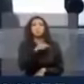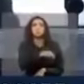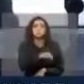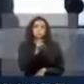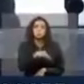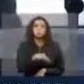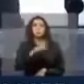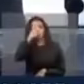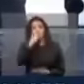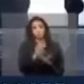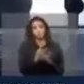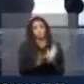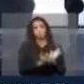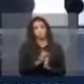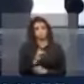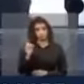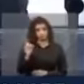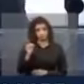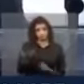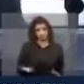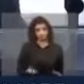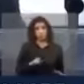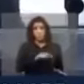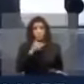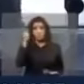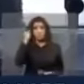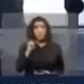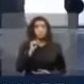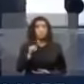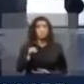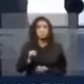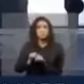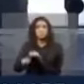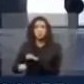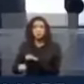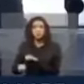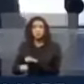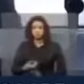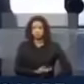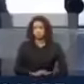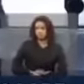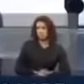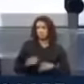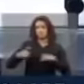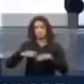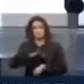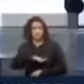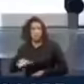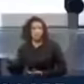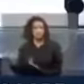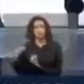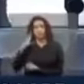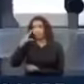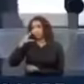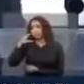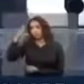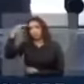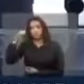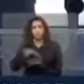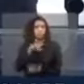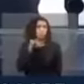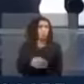cristã. E o ato de tirar a vida de outrem, seja de um embrião, feto, criança, jovem, adulto,